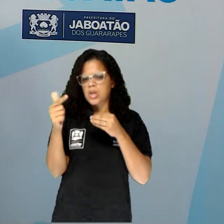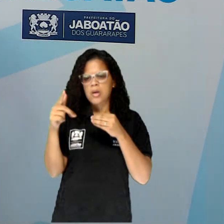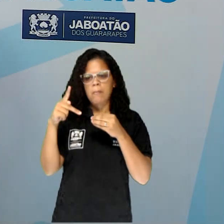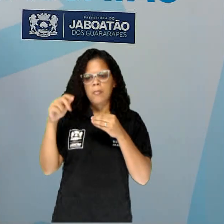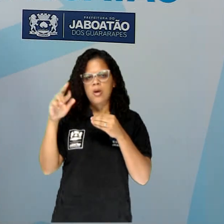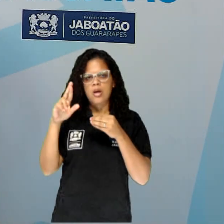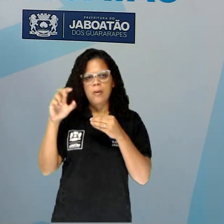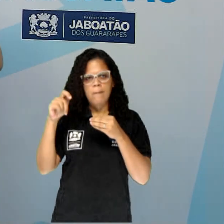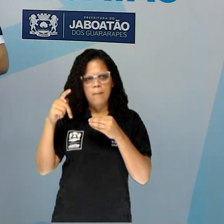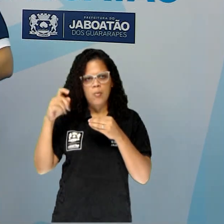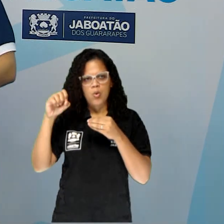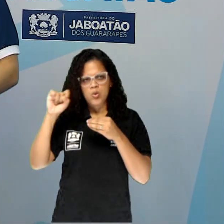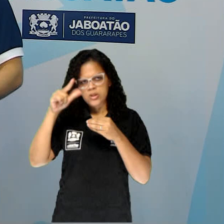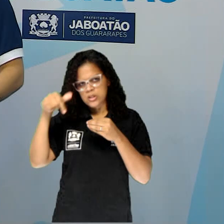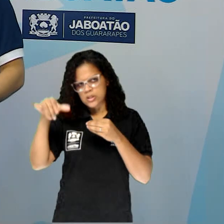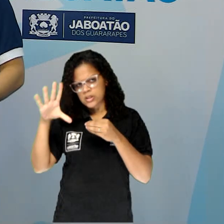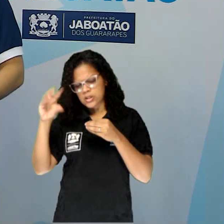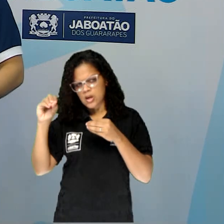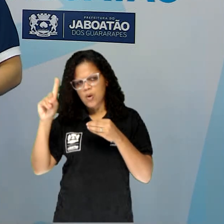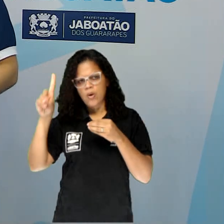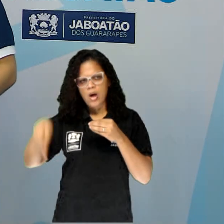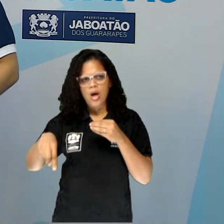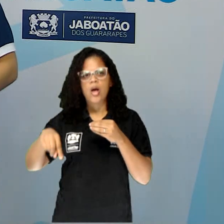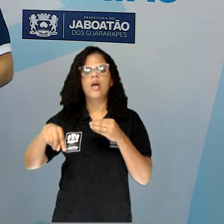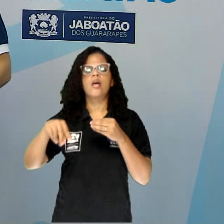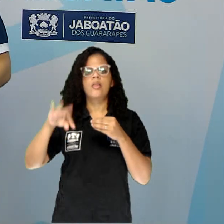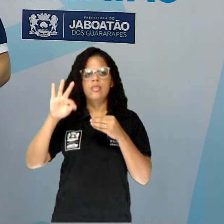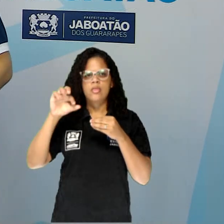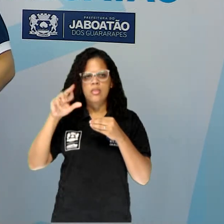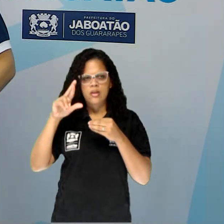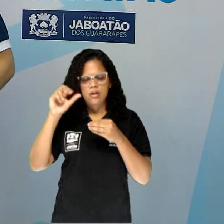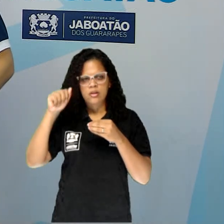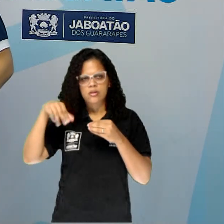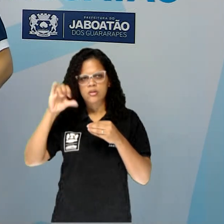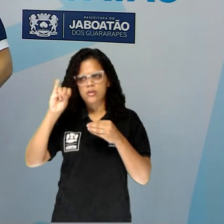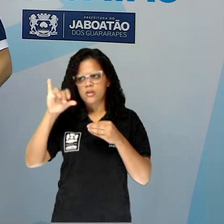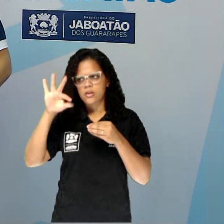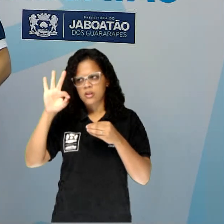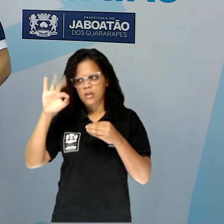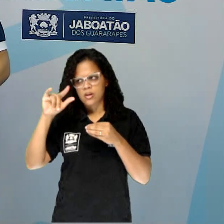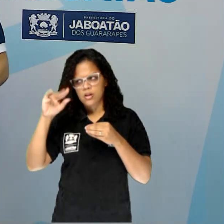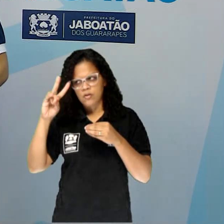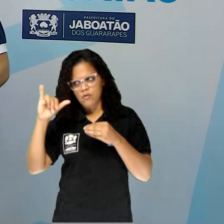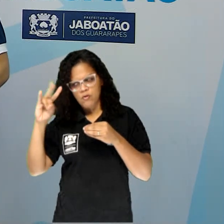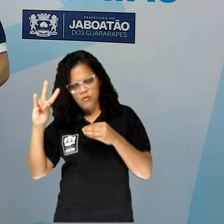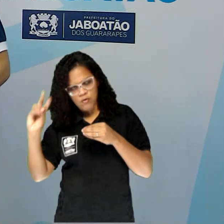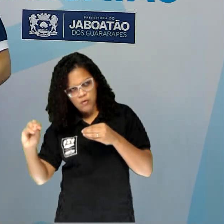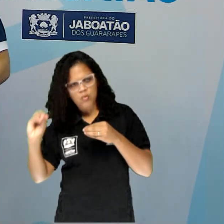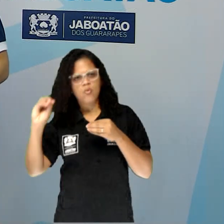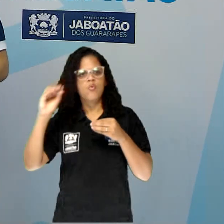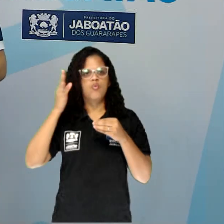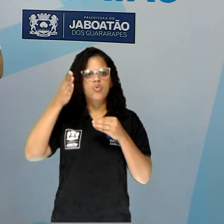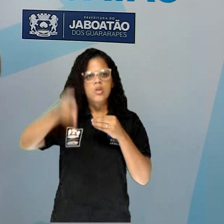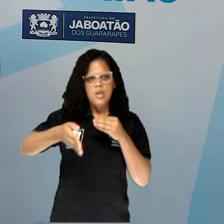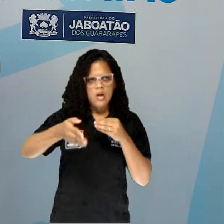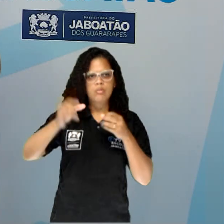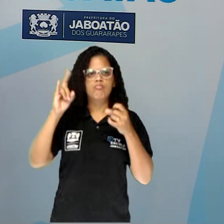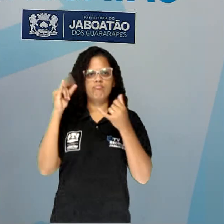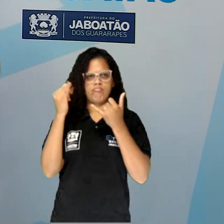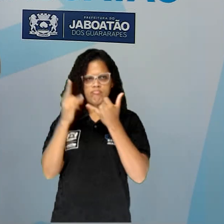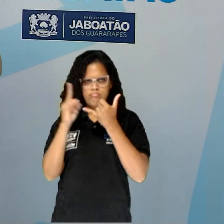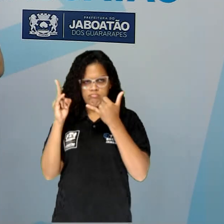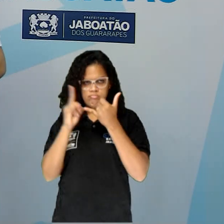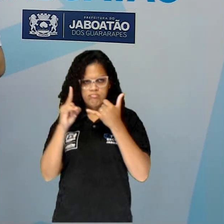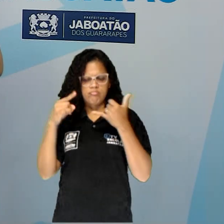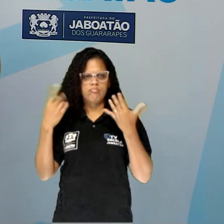verbo é transitivo direto e o seu complemento é objeto direto. Se de repente o